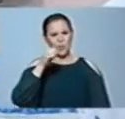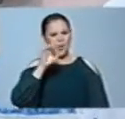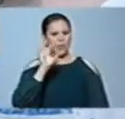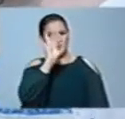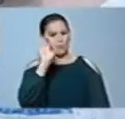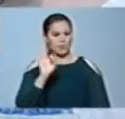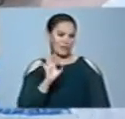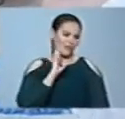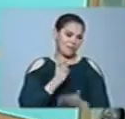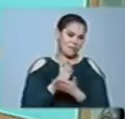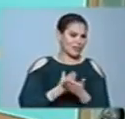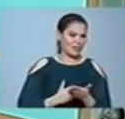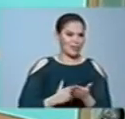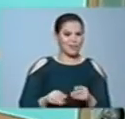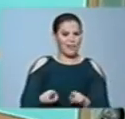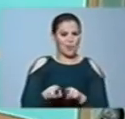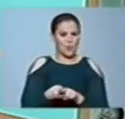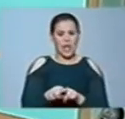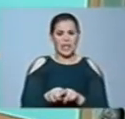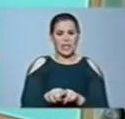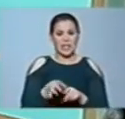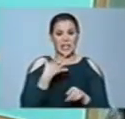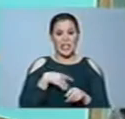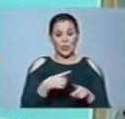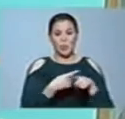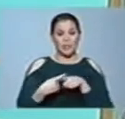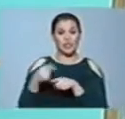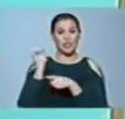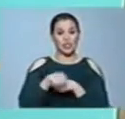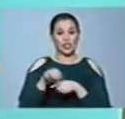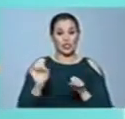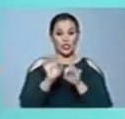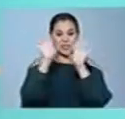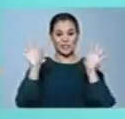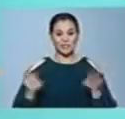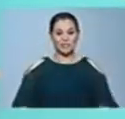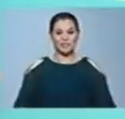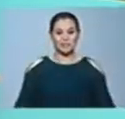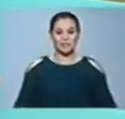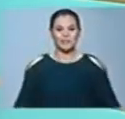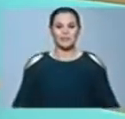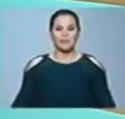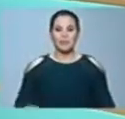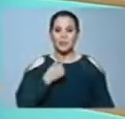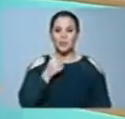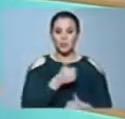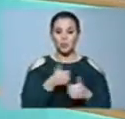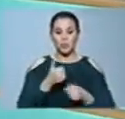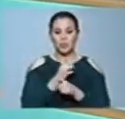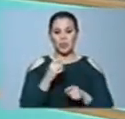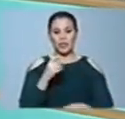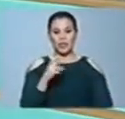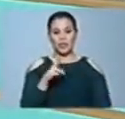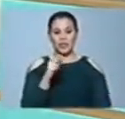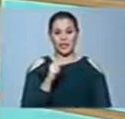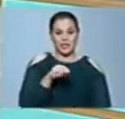2010 para criar na fonte exata amor com amor se paga como viu o chile está tudo bem é puramente com